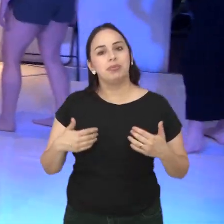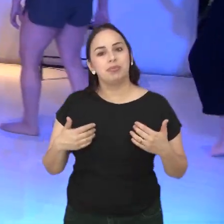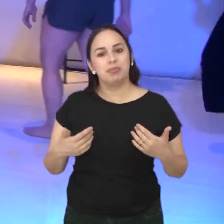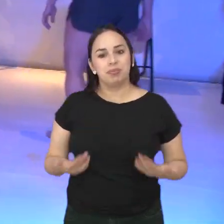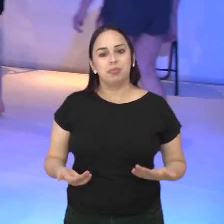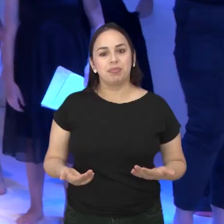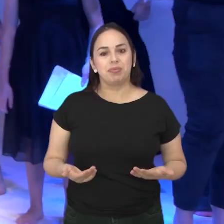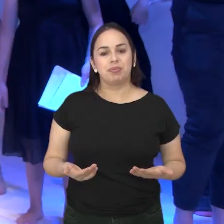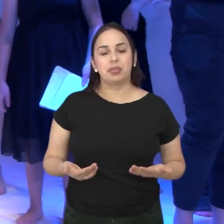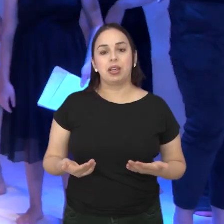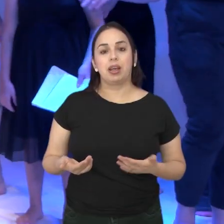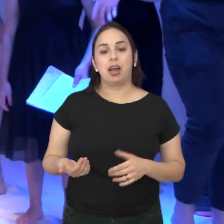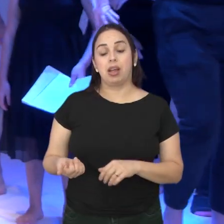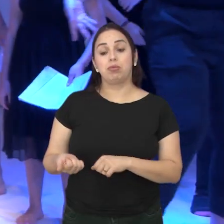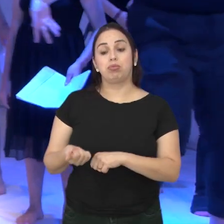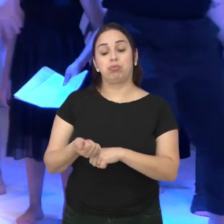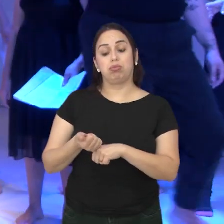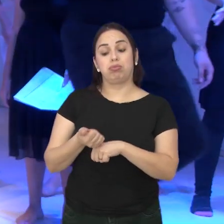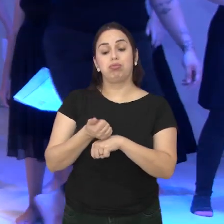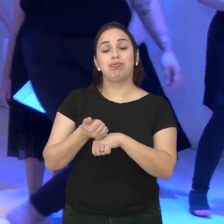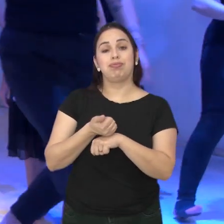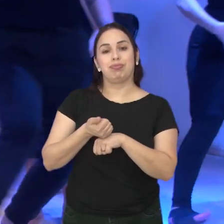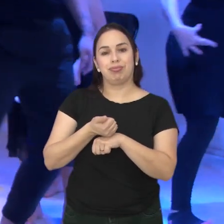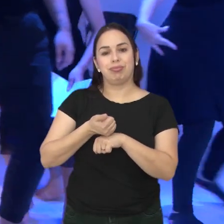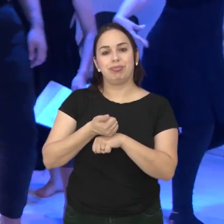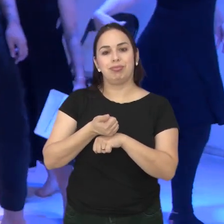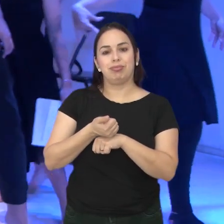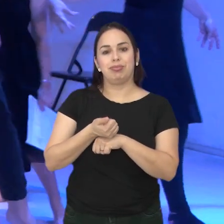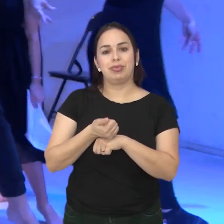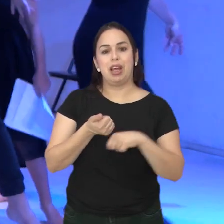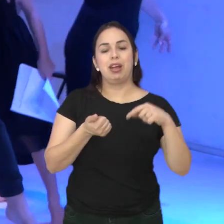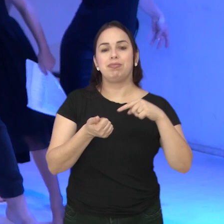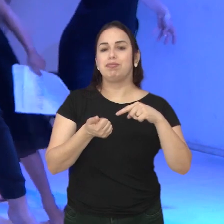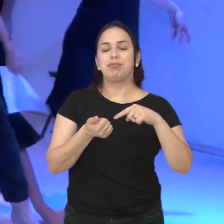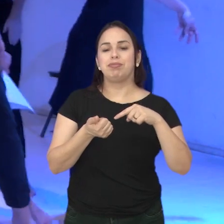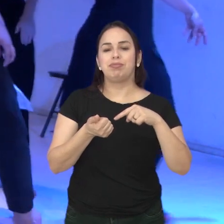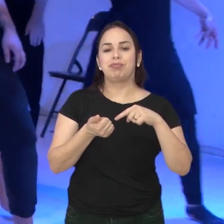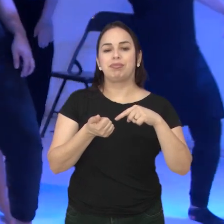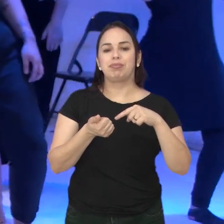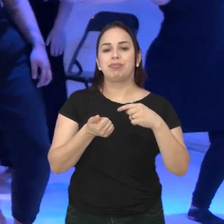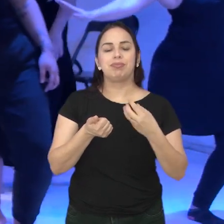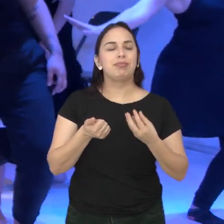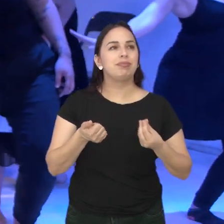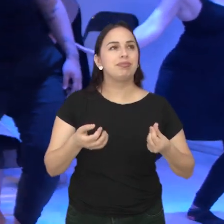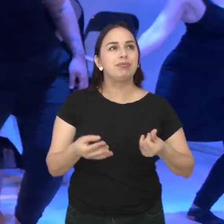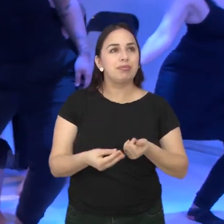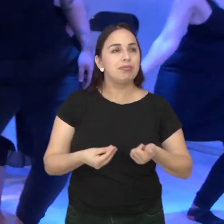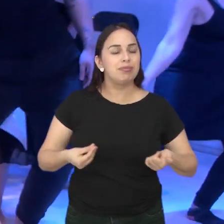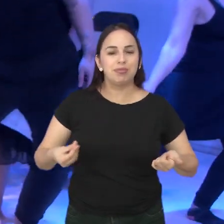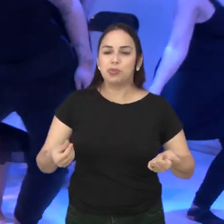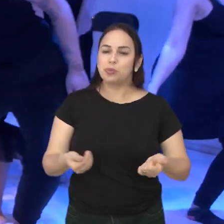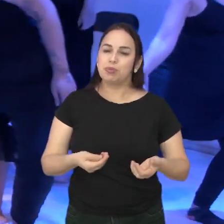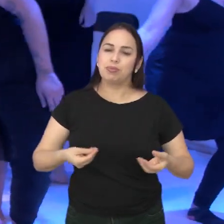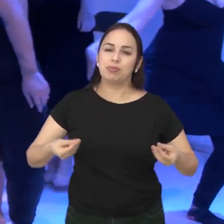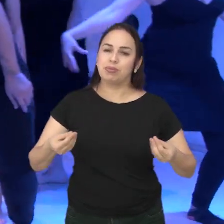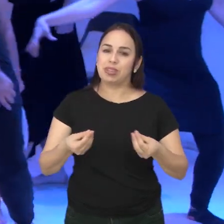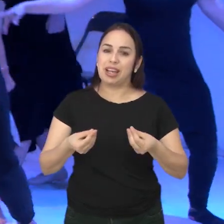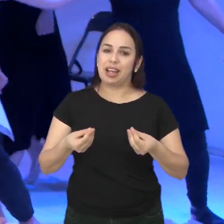Antes de qualquer coisa, a profissão ela é cheia de